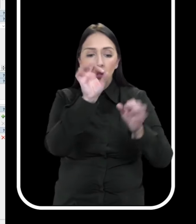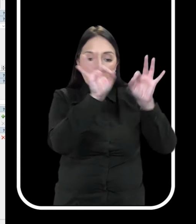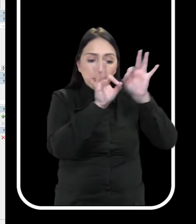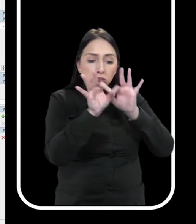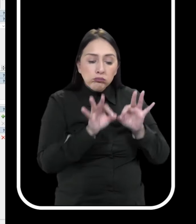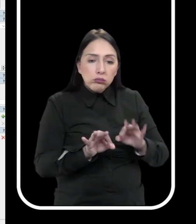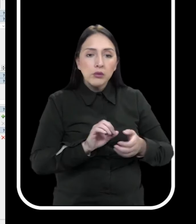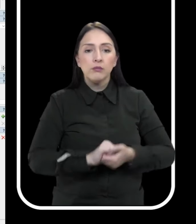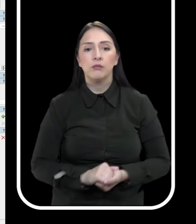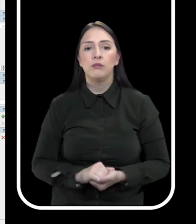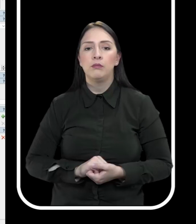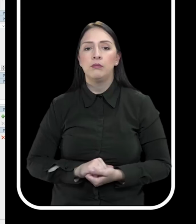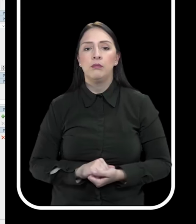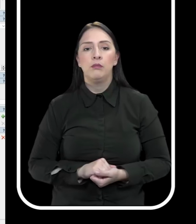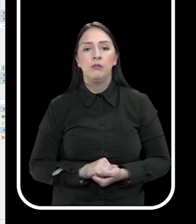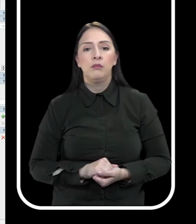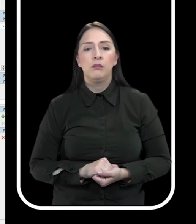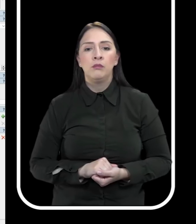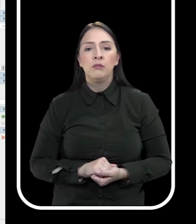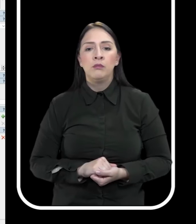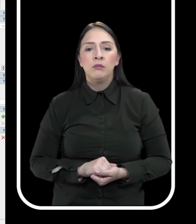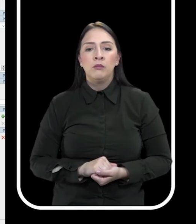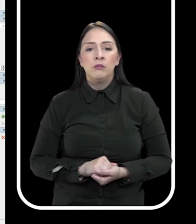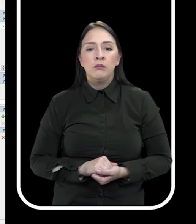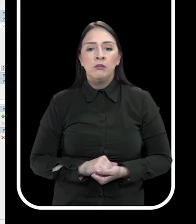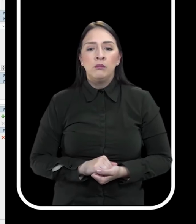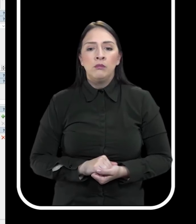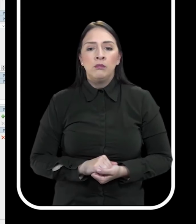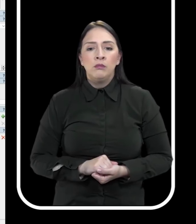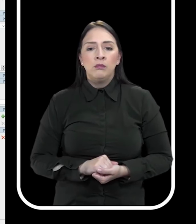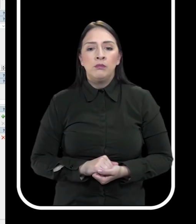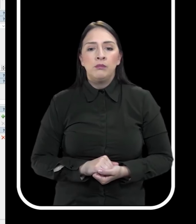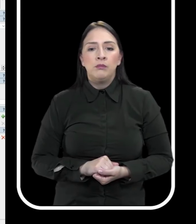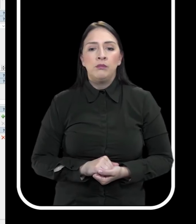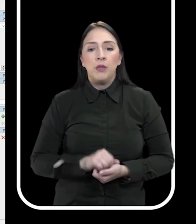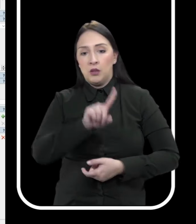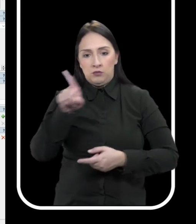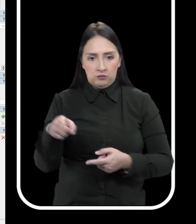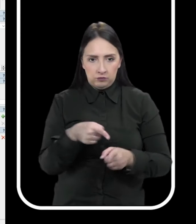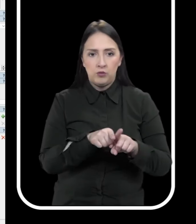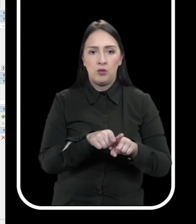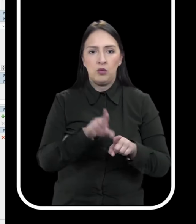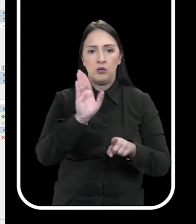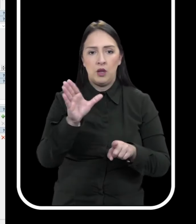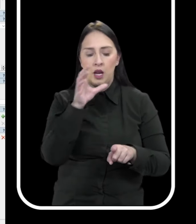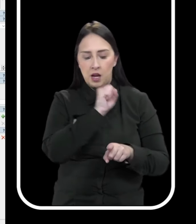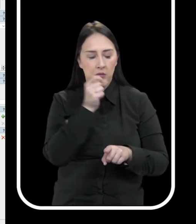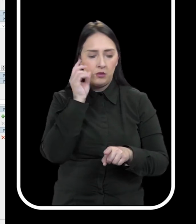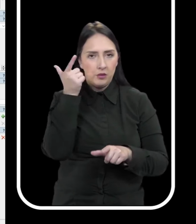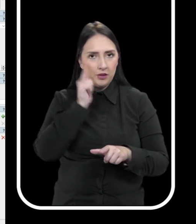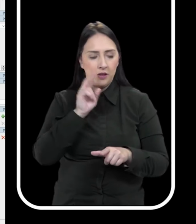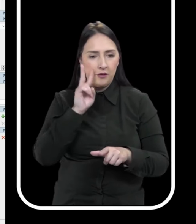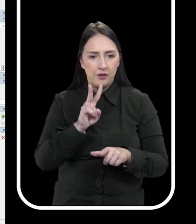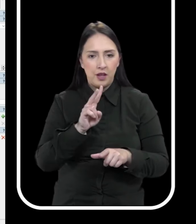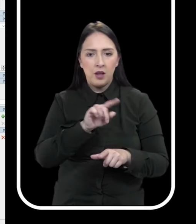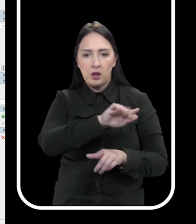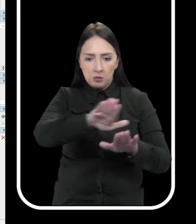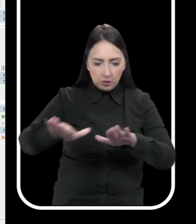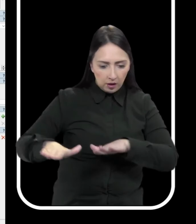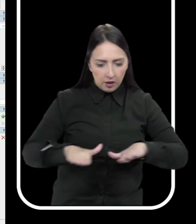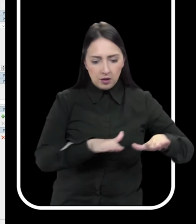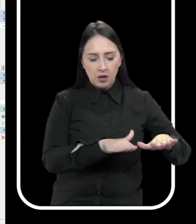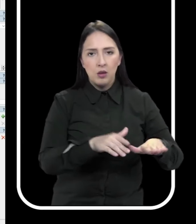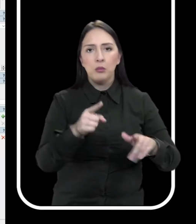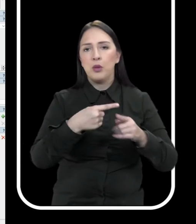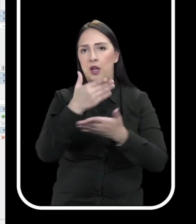de inspeção. Olha lá, pronto, acabou de passar uma aqui na... Olha lá, acabou de voltar rapidamente, quase não deu para ver, mas voltou pela